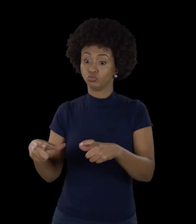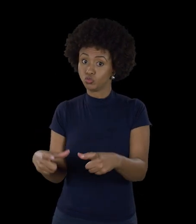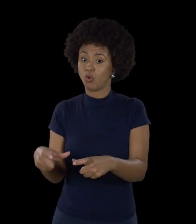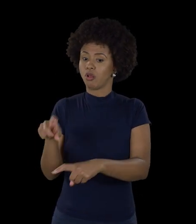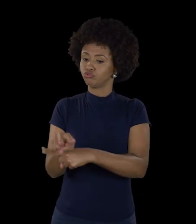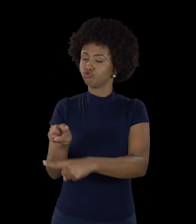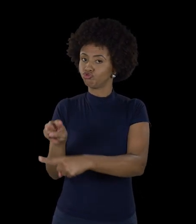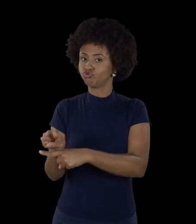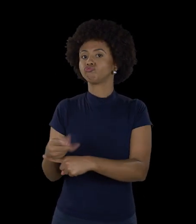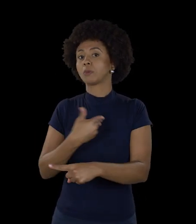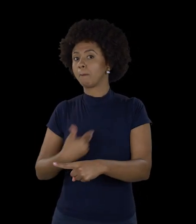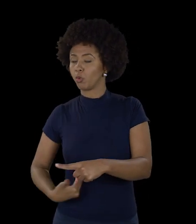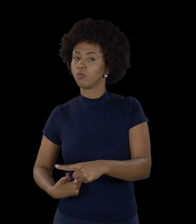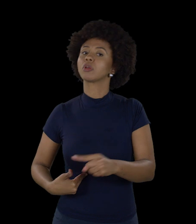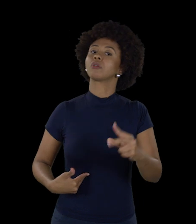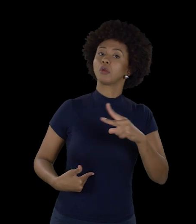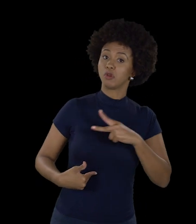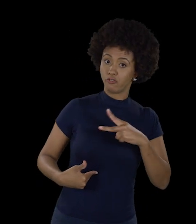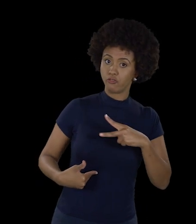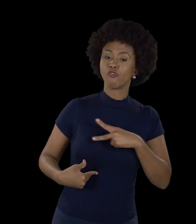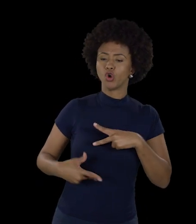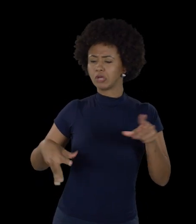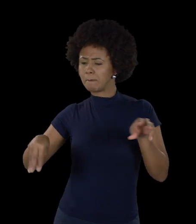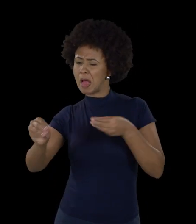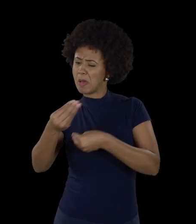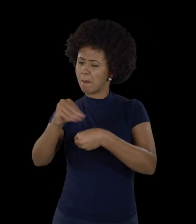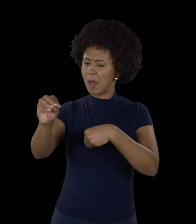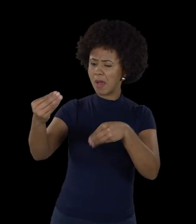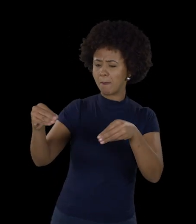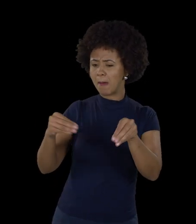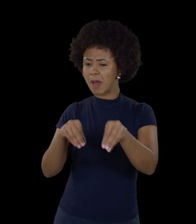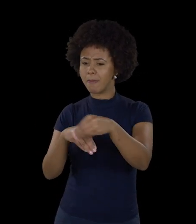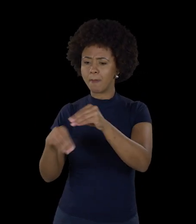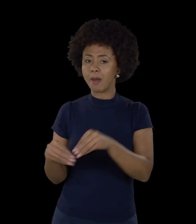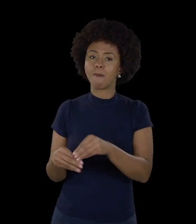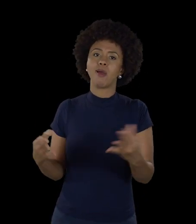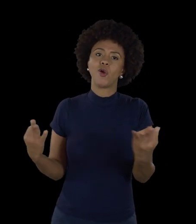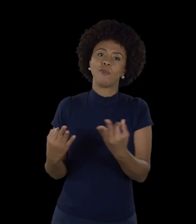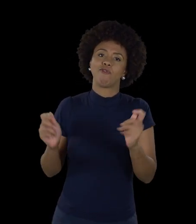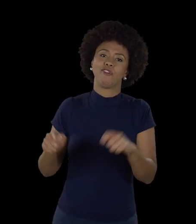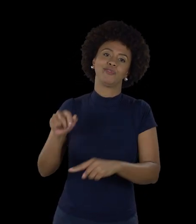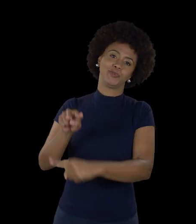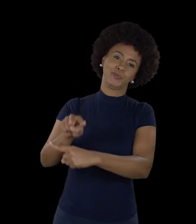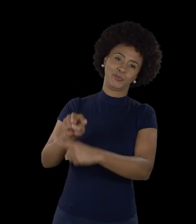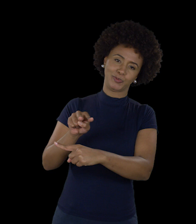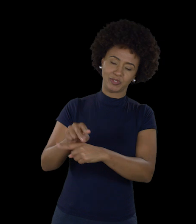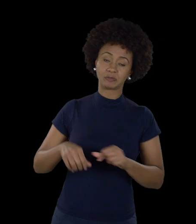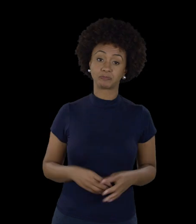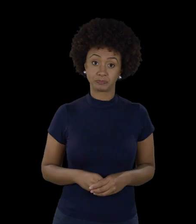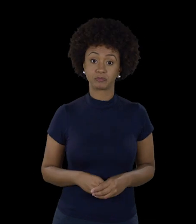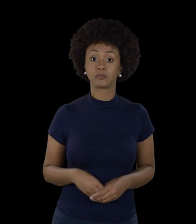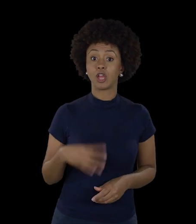reservas públicas e particulares que formam um extenso mosaico de proteção ambiental ideal